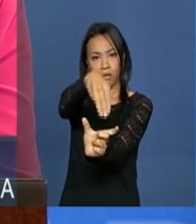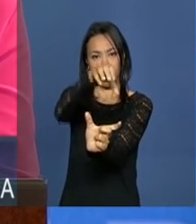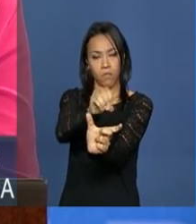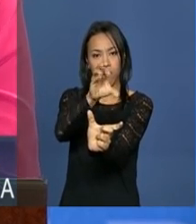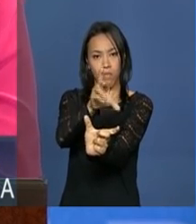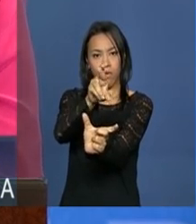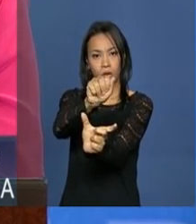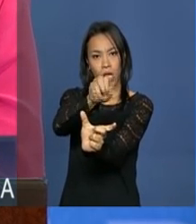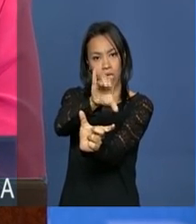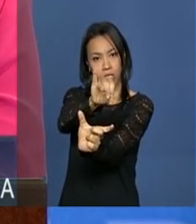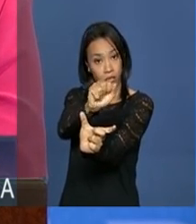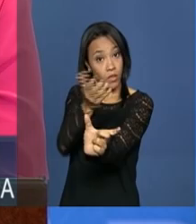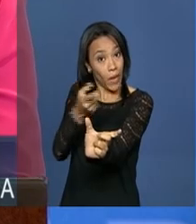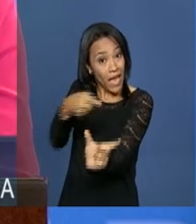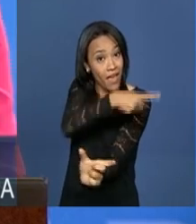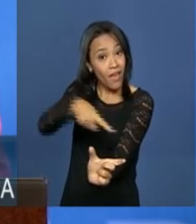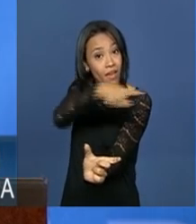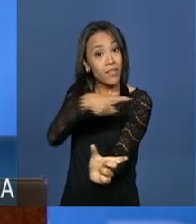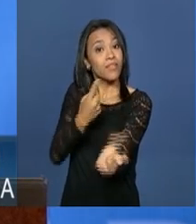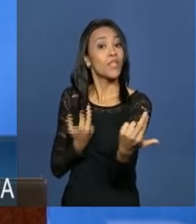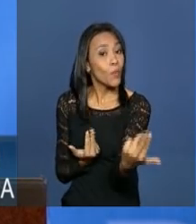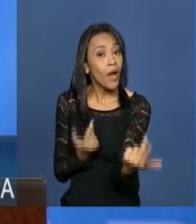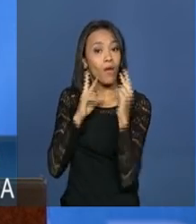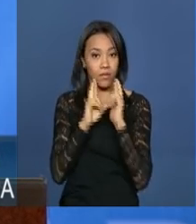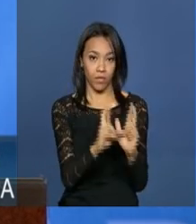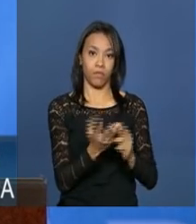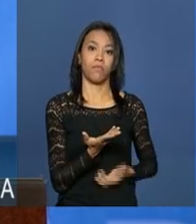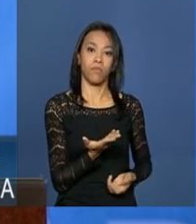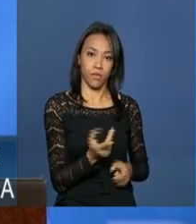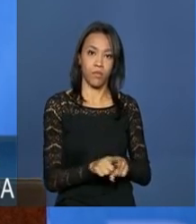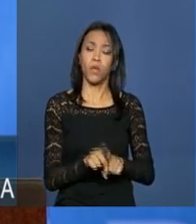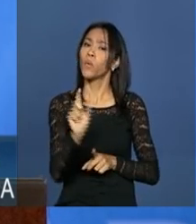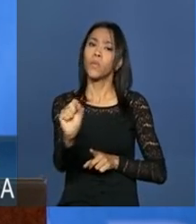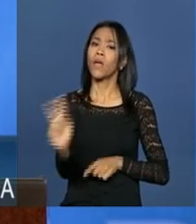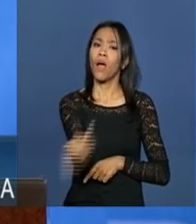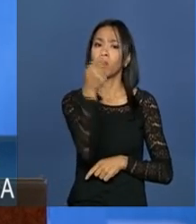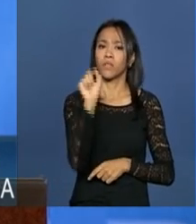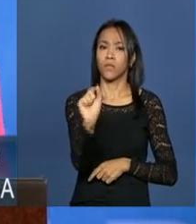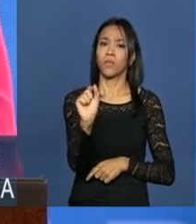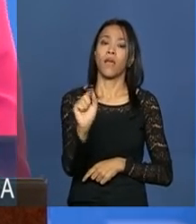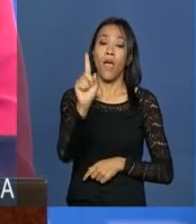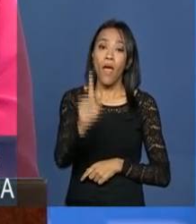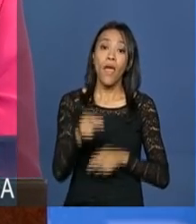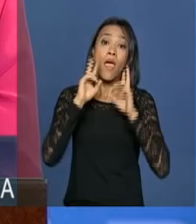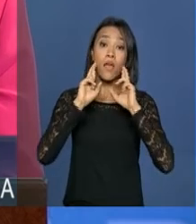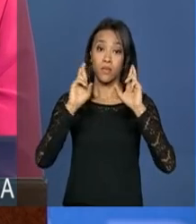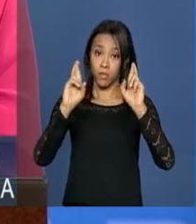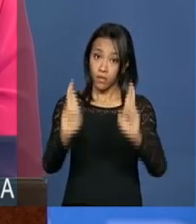Eles também têm de ser respeitados, porque o que está em questão é